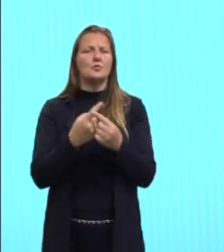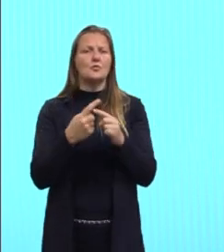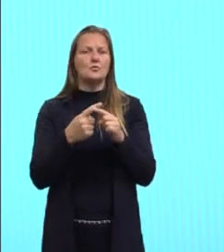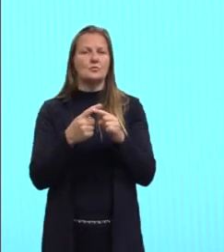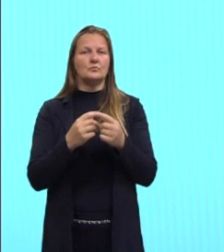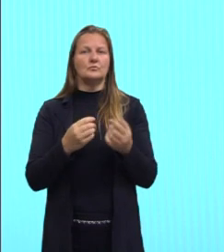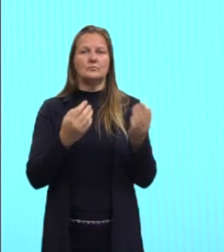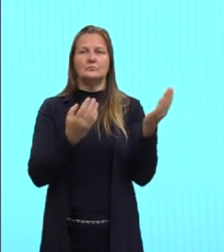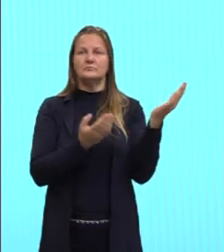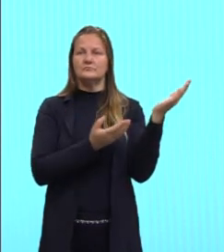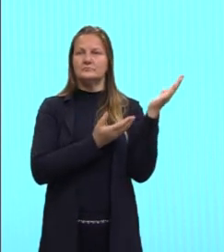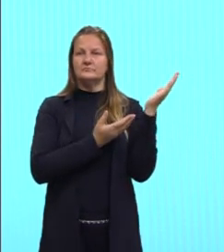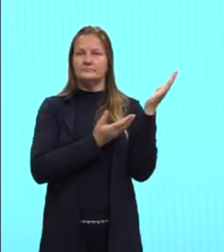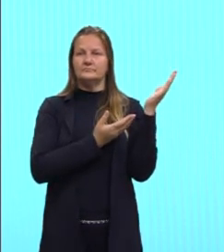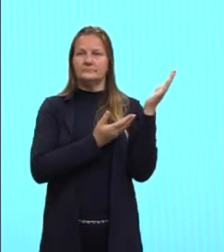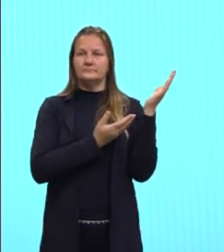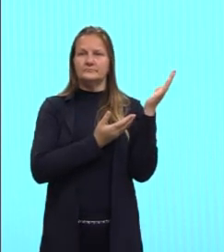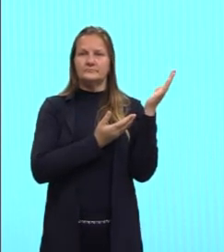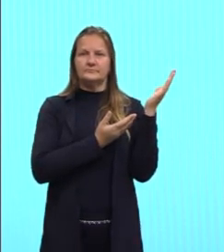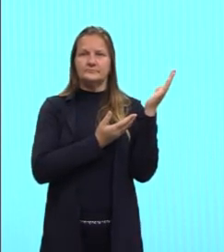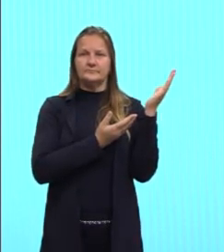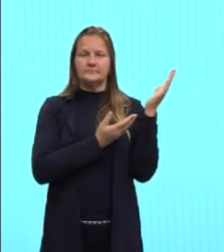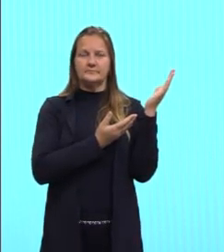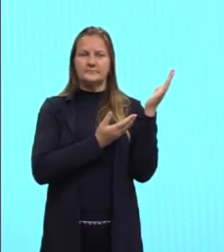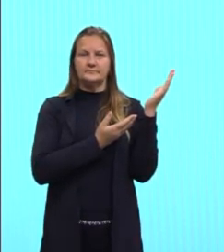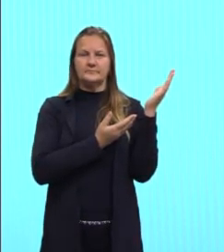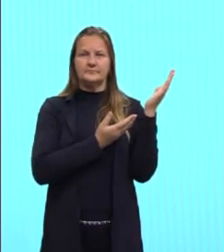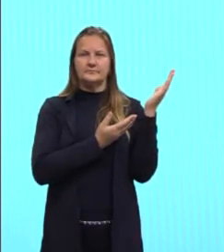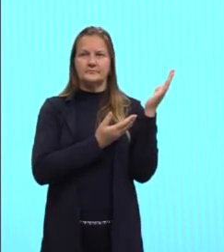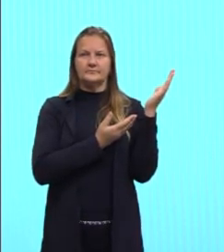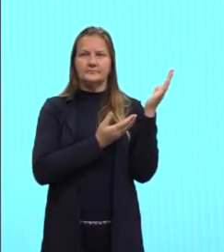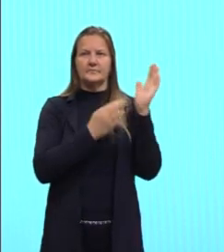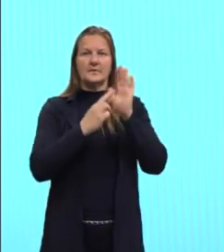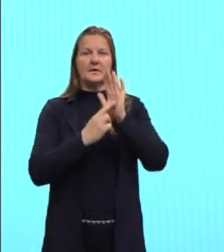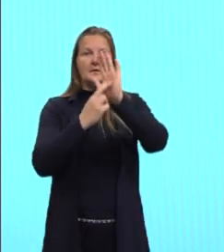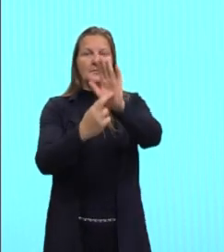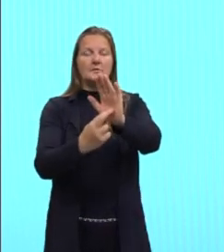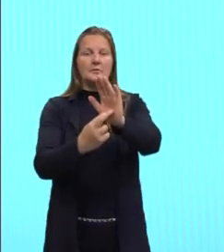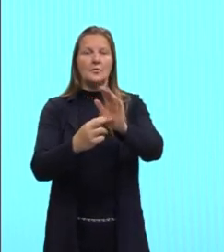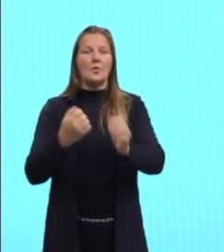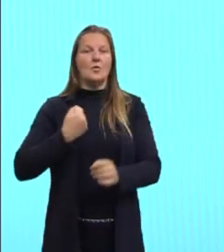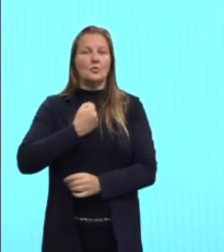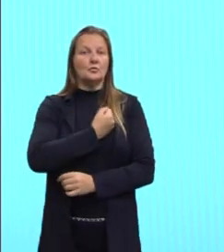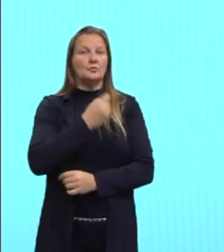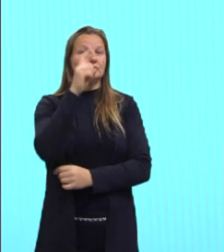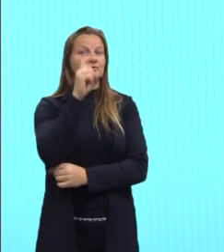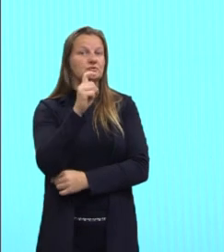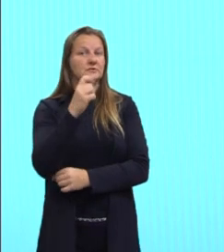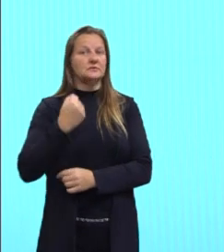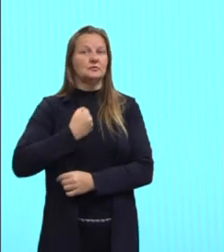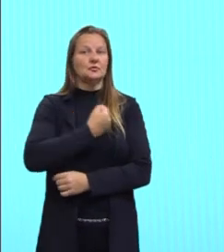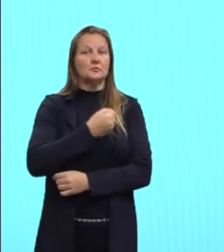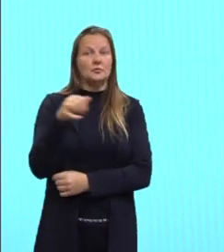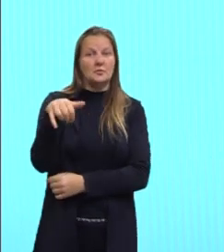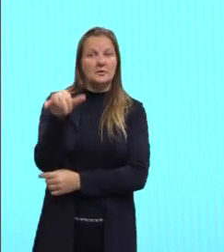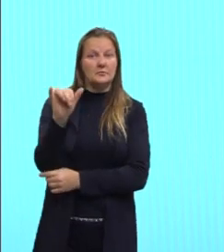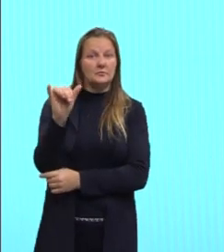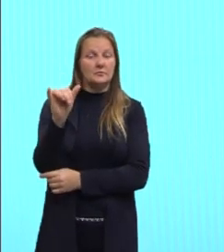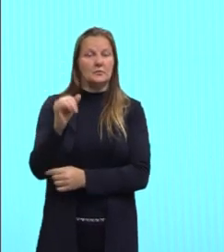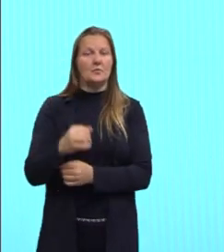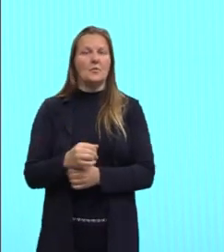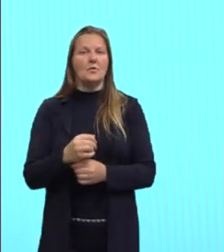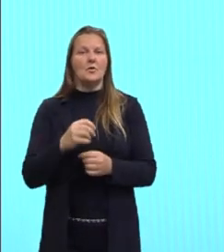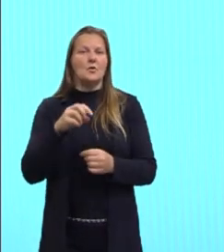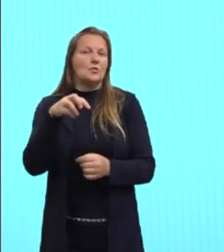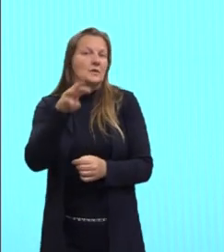elas representam o valor das incógnitas então representa o valor que tem o x o valor que tem o y o w